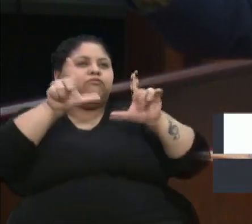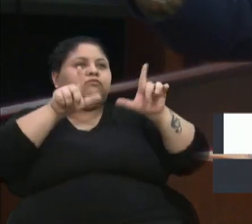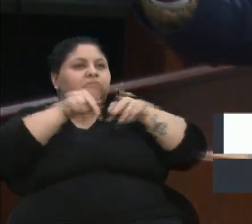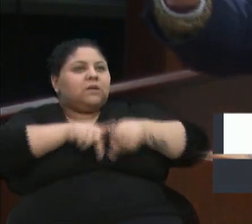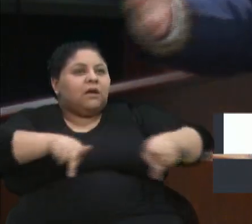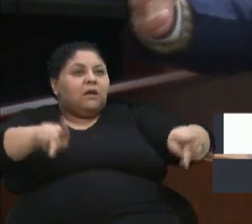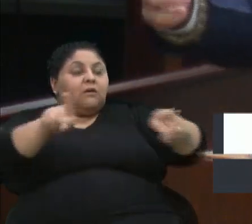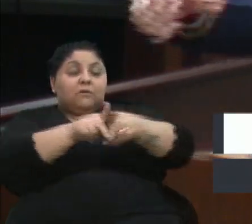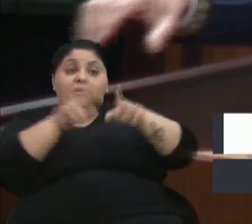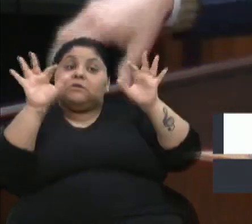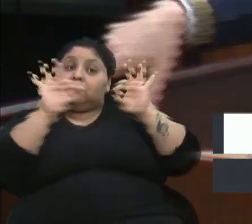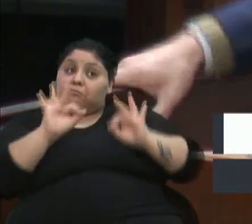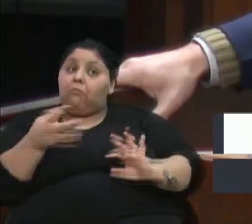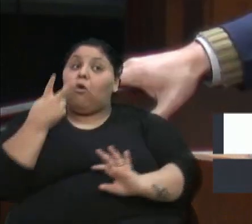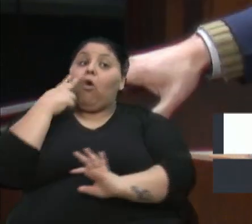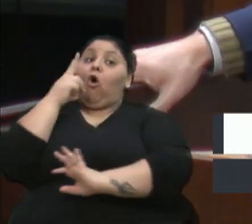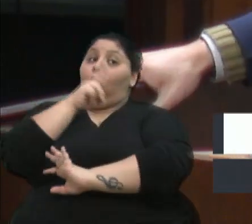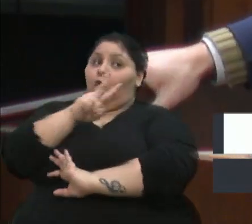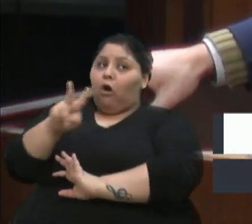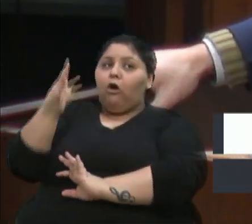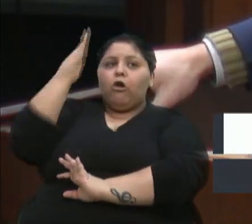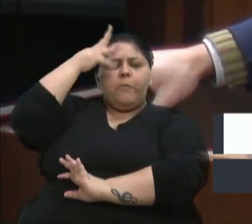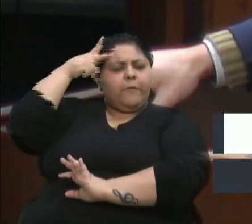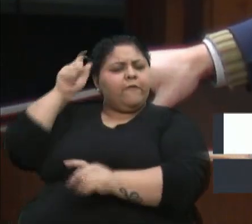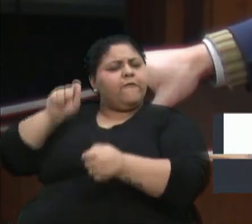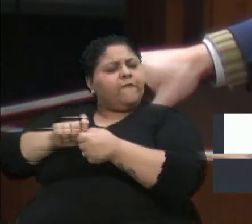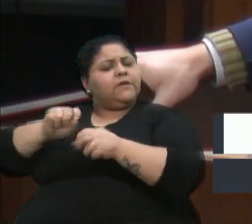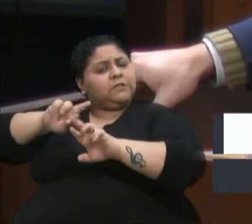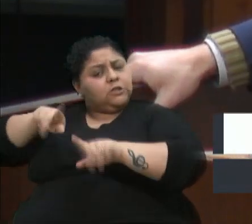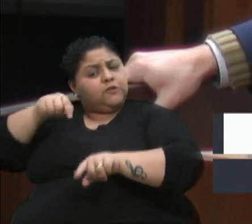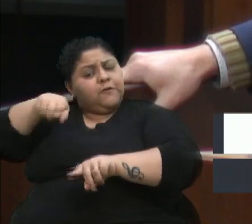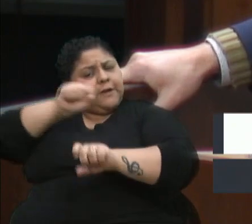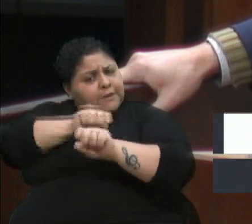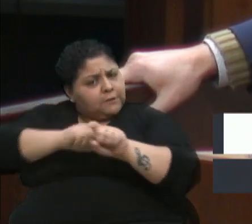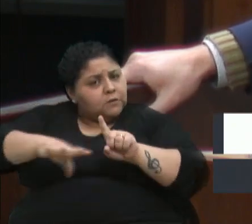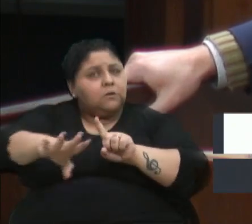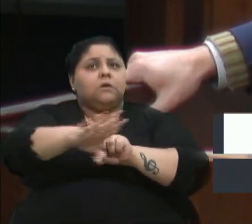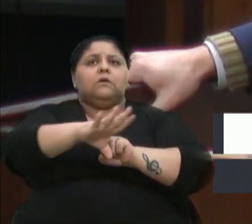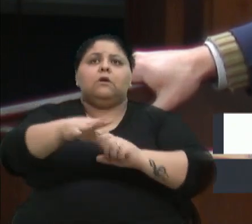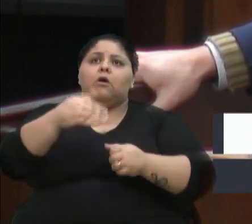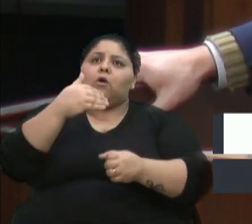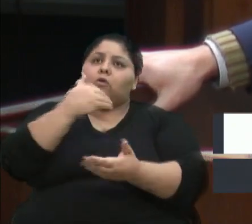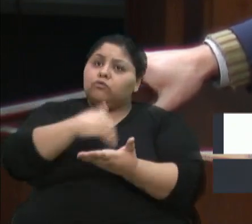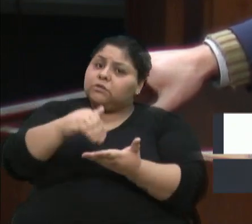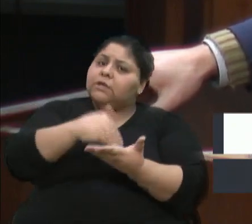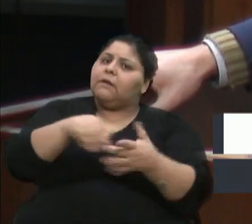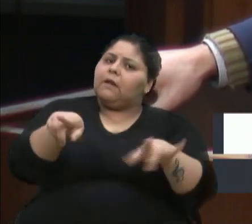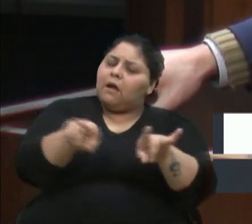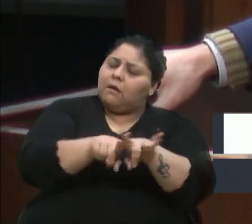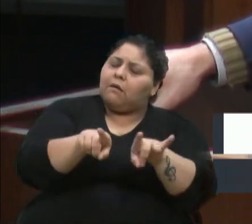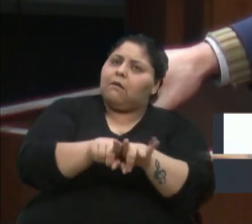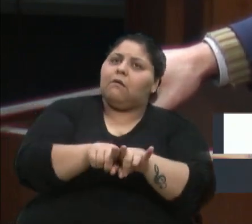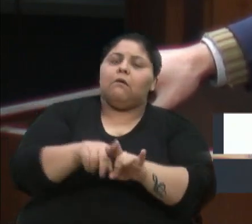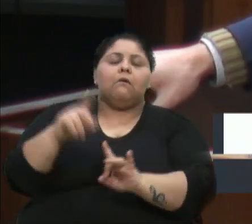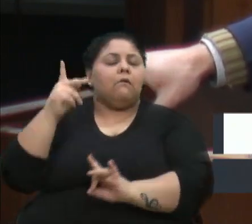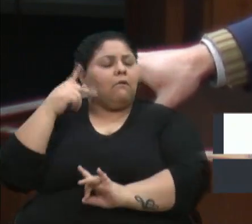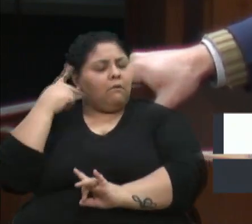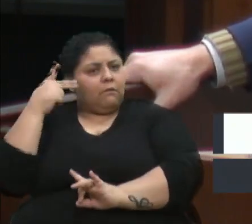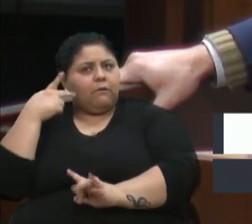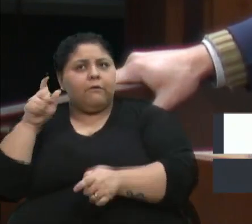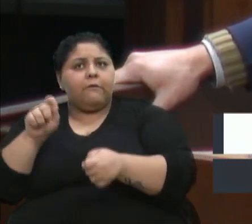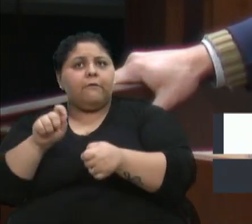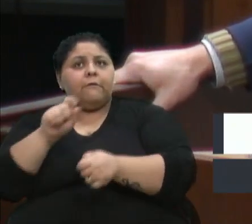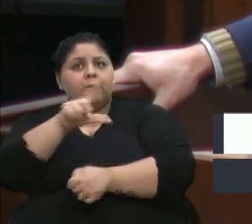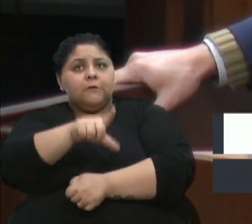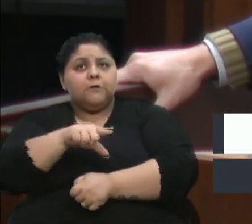fica contente. Olha, o prefeito está fazendo a diferença na sociedade, os secretários estão fazendo a diferença, os vereadores que foram